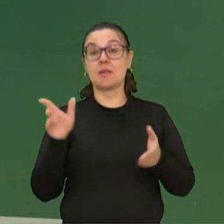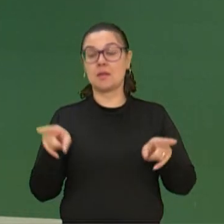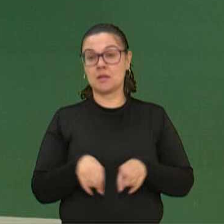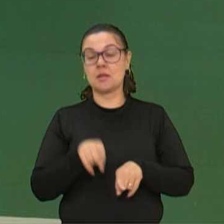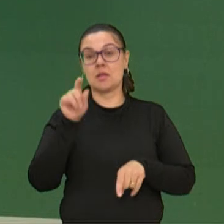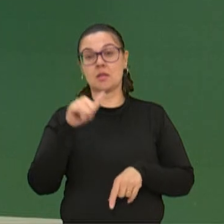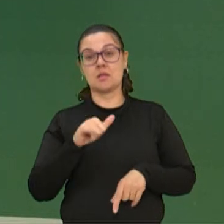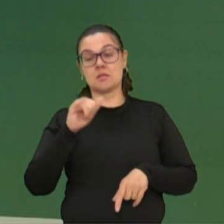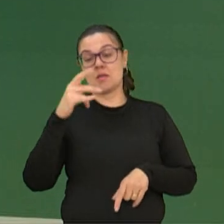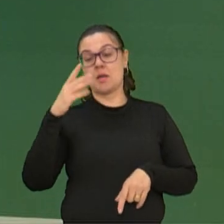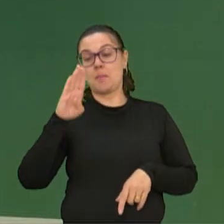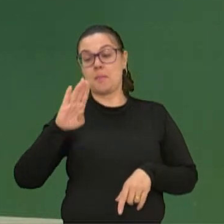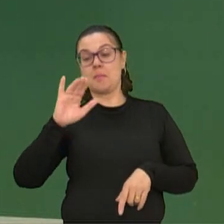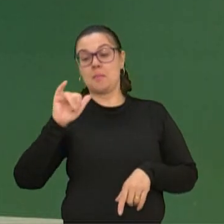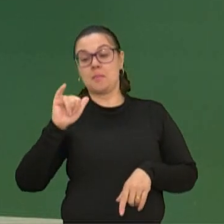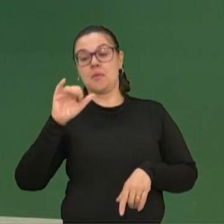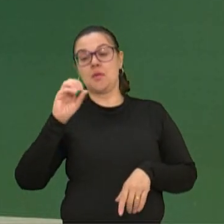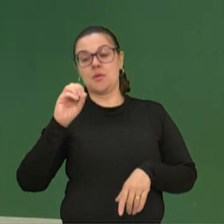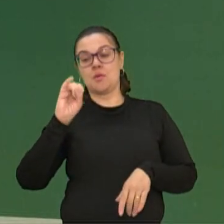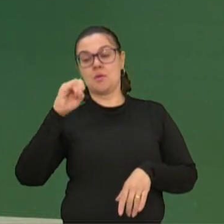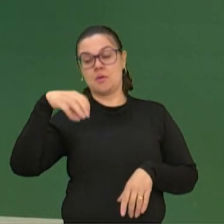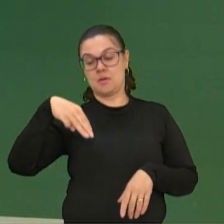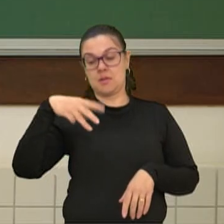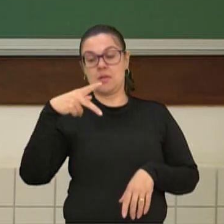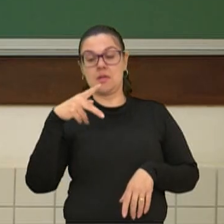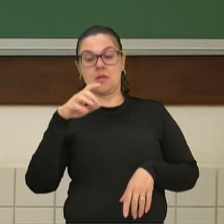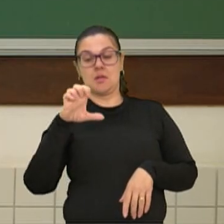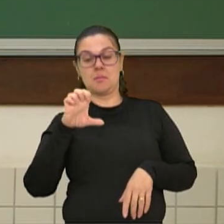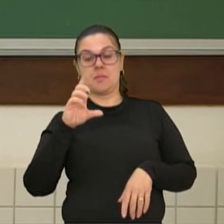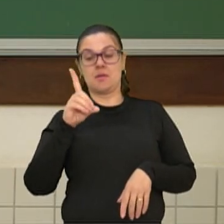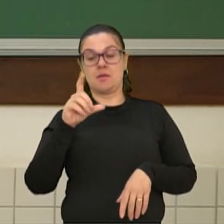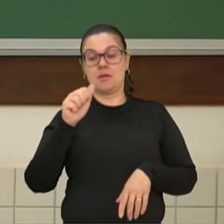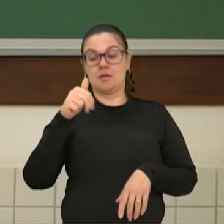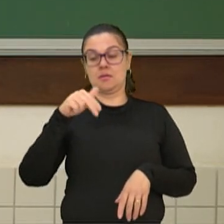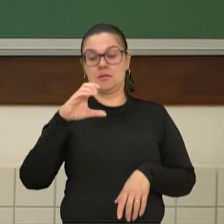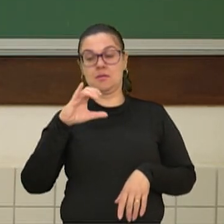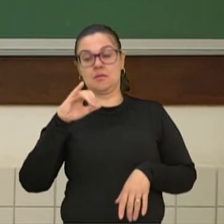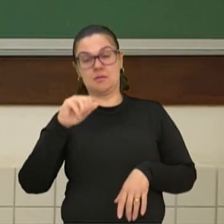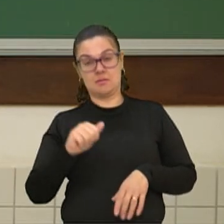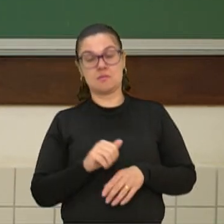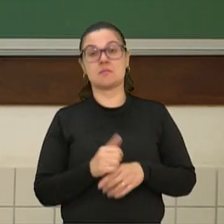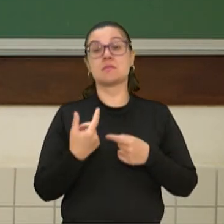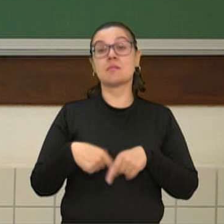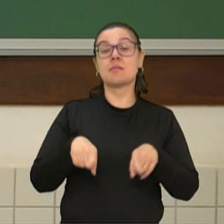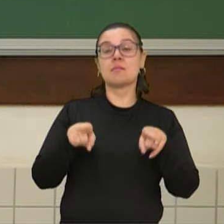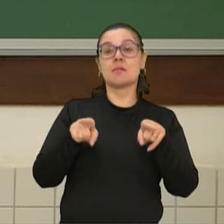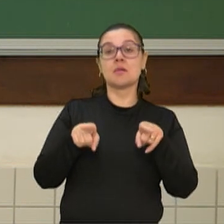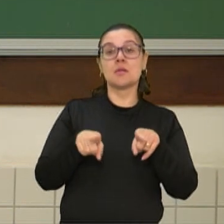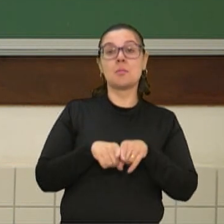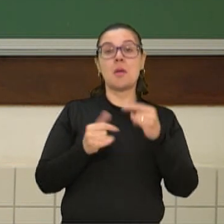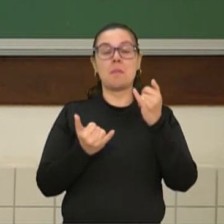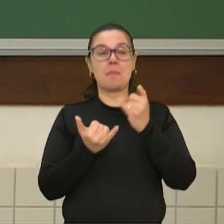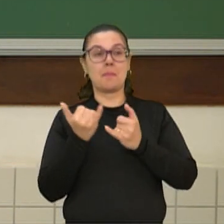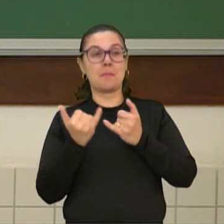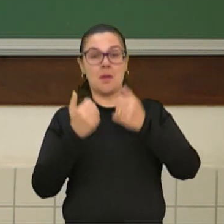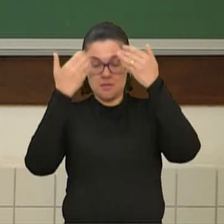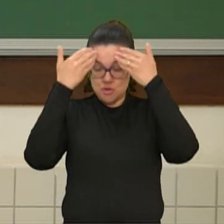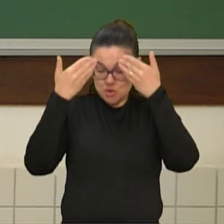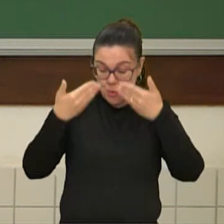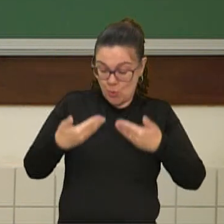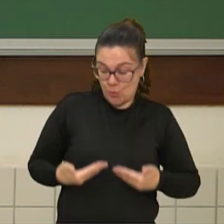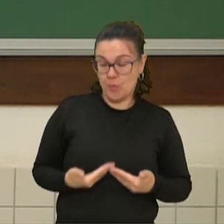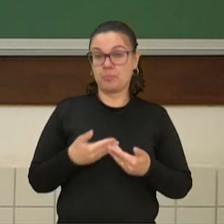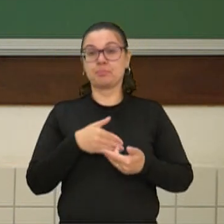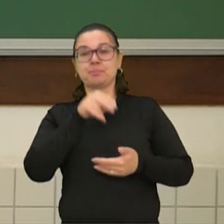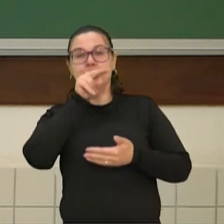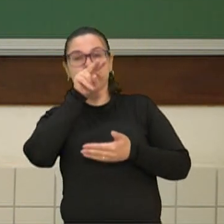A bioimpedância, que ela tem como objetivo também, ela é como se ela fizesse uma leitura do